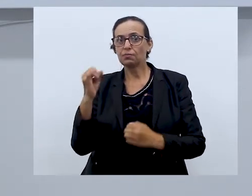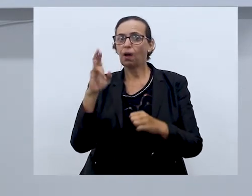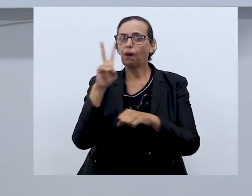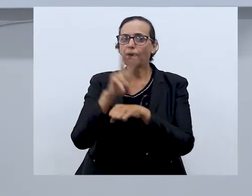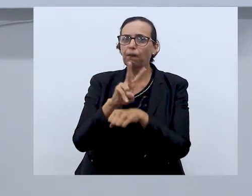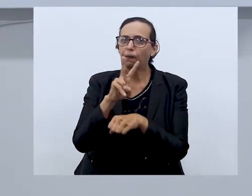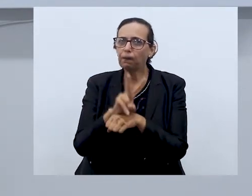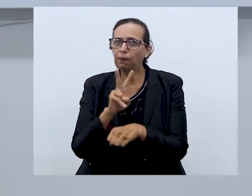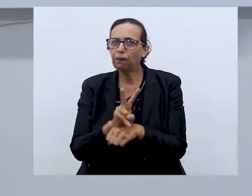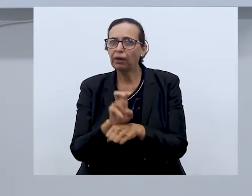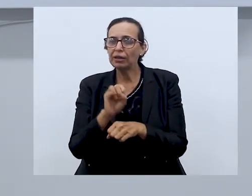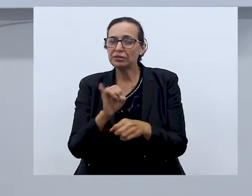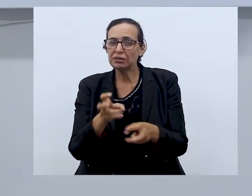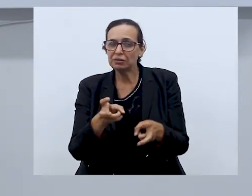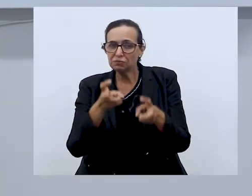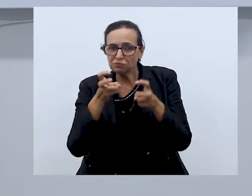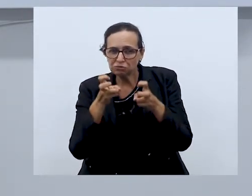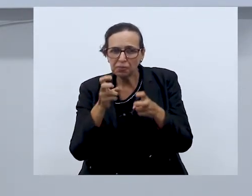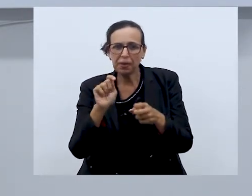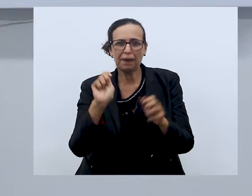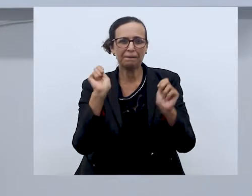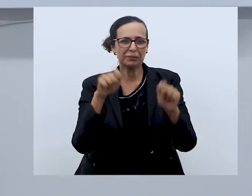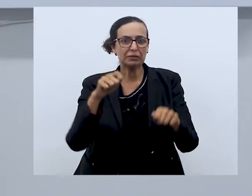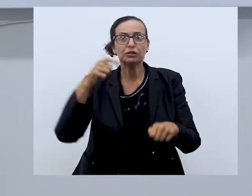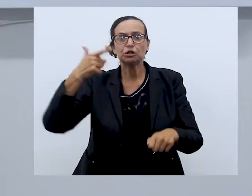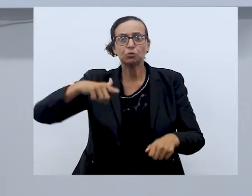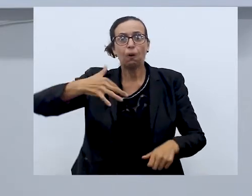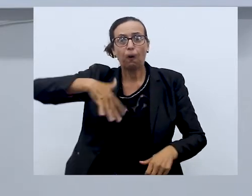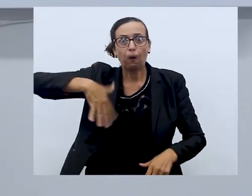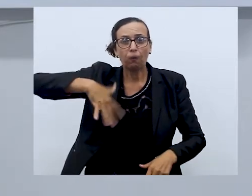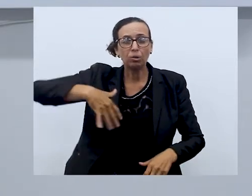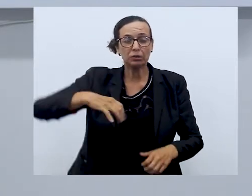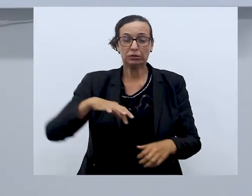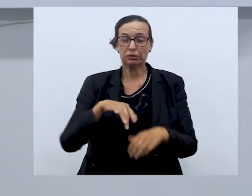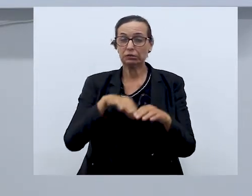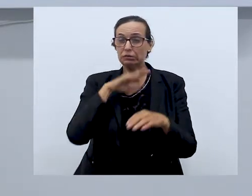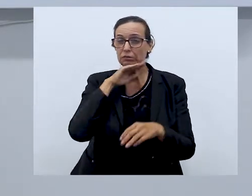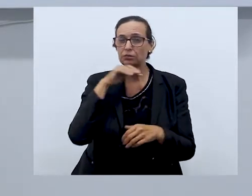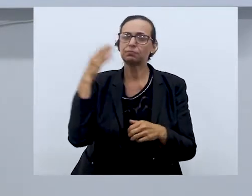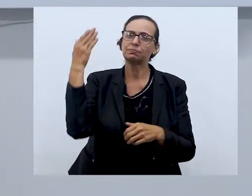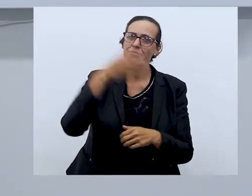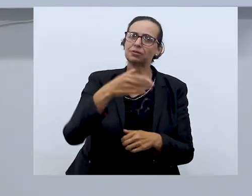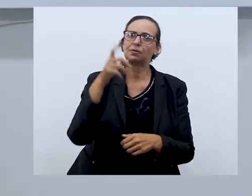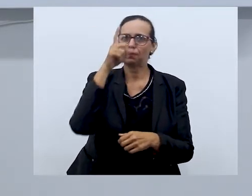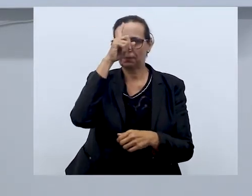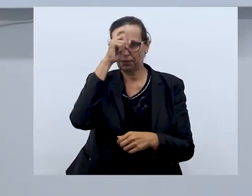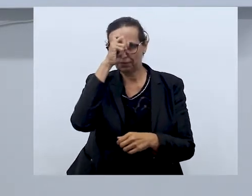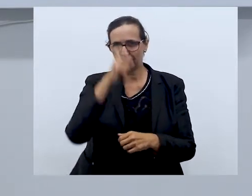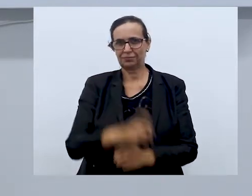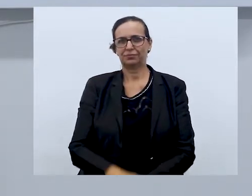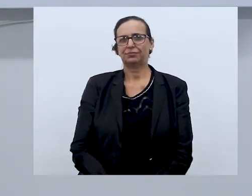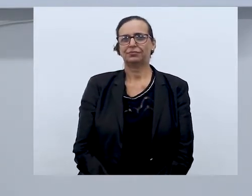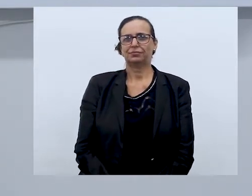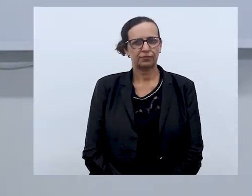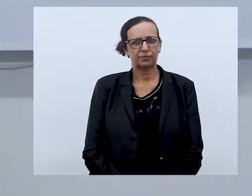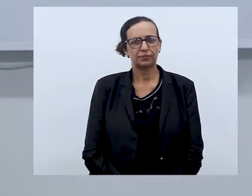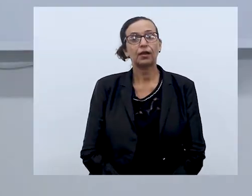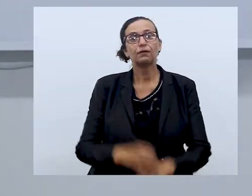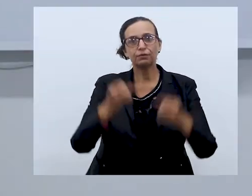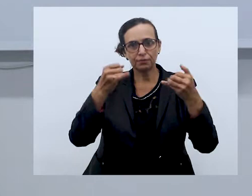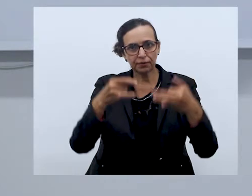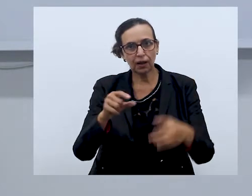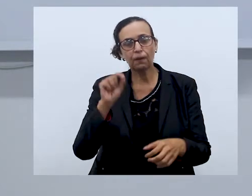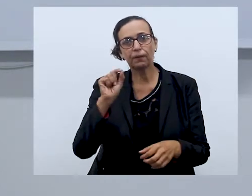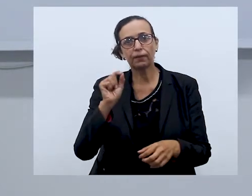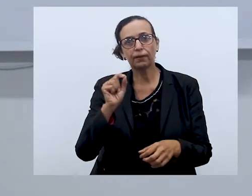seguida, colocar compressas mornas. E manter a vigilância constante ao menor sinal de piora, procurando pronto atendimento médico. Agora